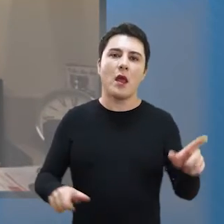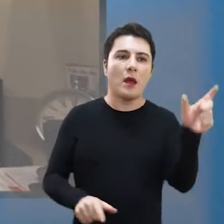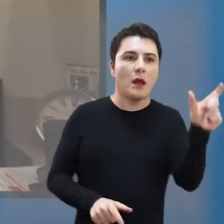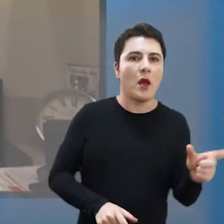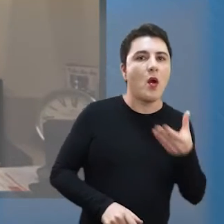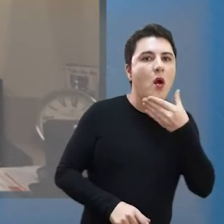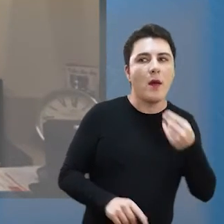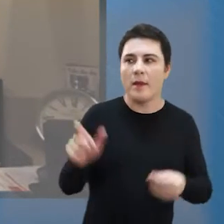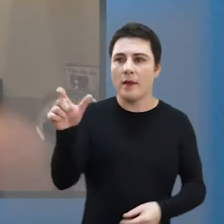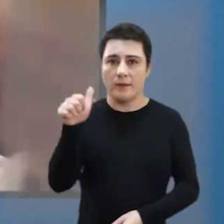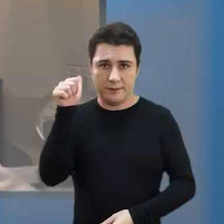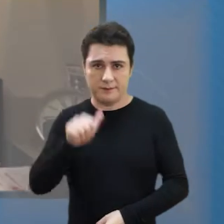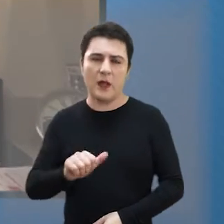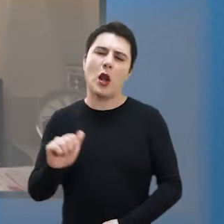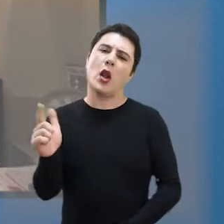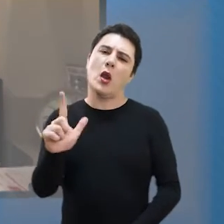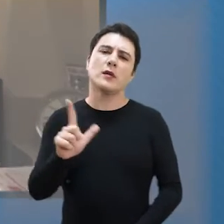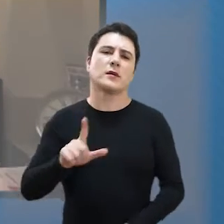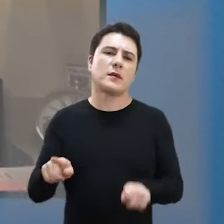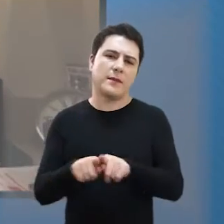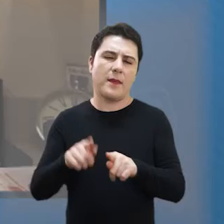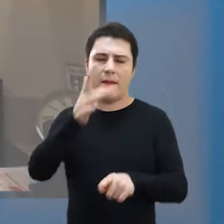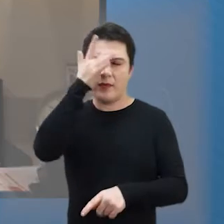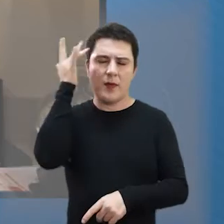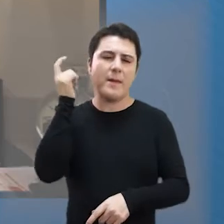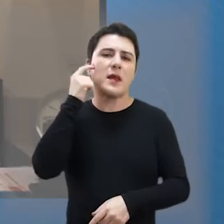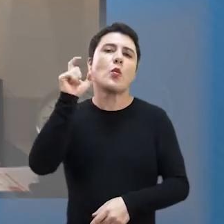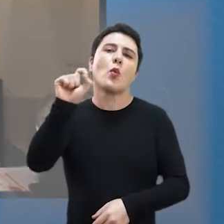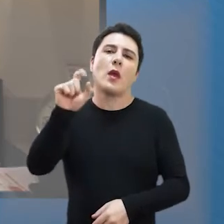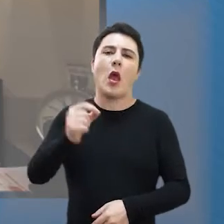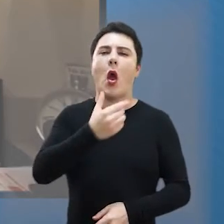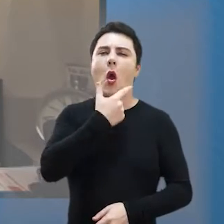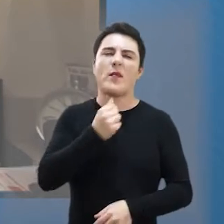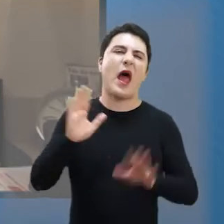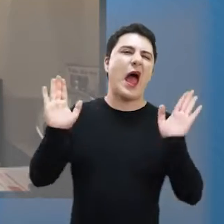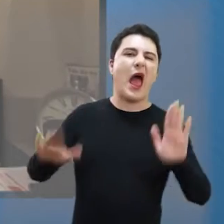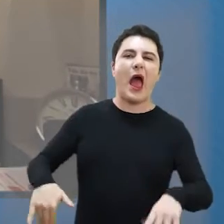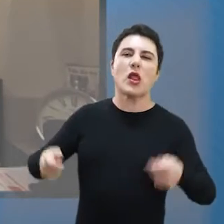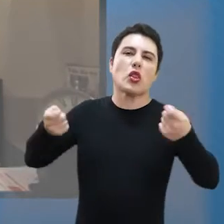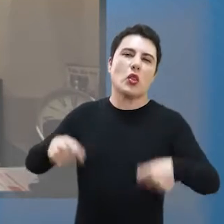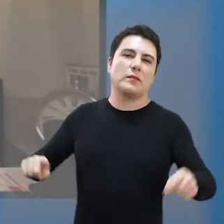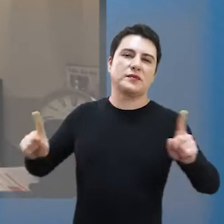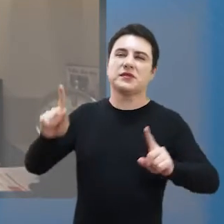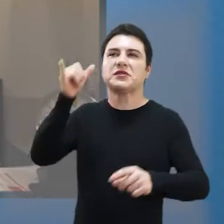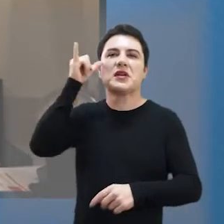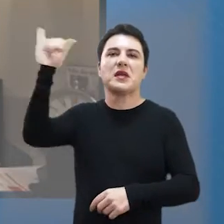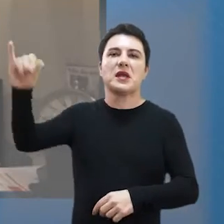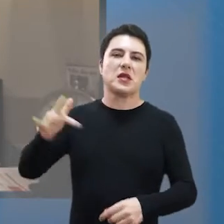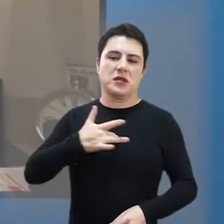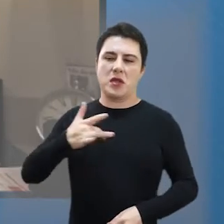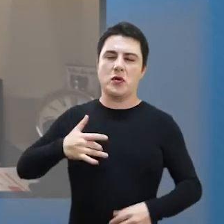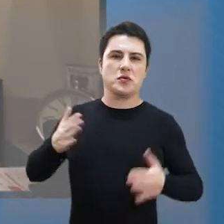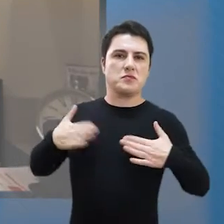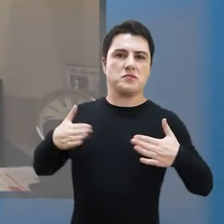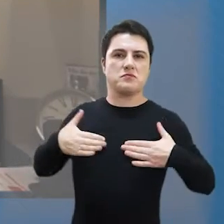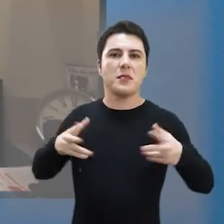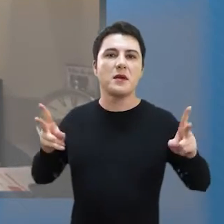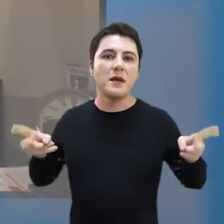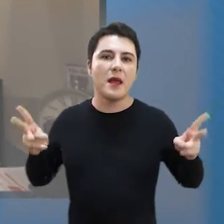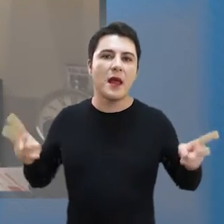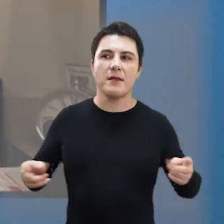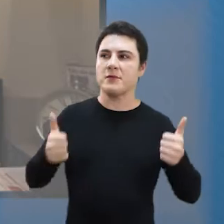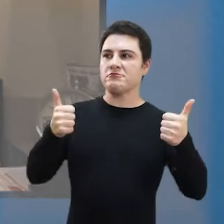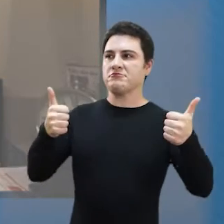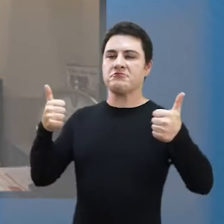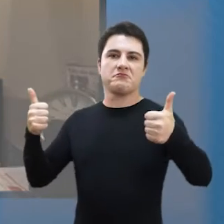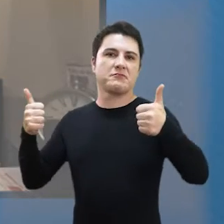entre homens e mulheres. E é lógico que existe aquele conceito também de que homem não precisa se prevenir, homem é sempre saudável, homem está